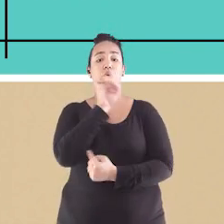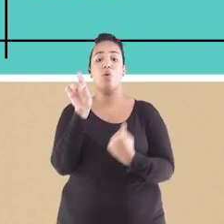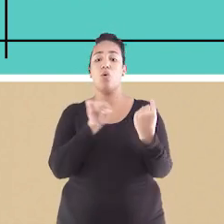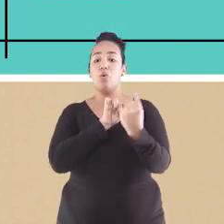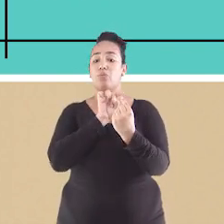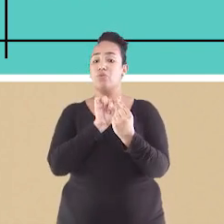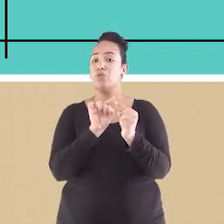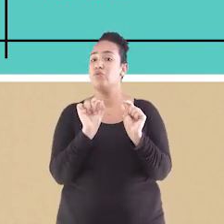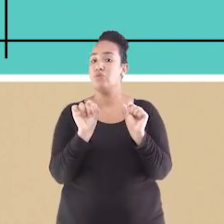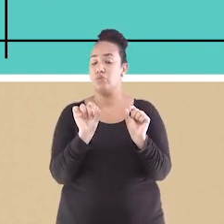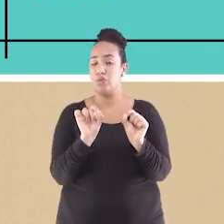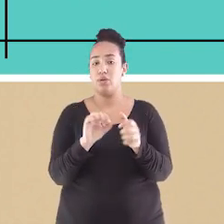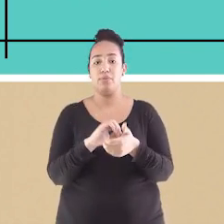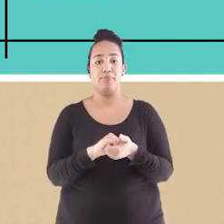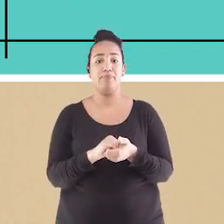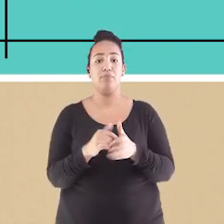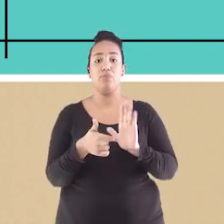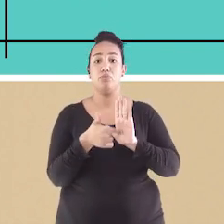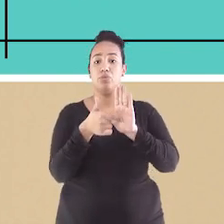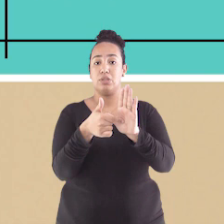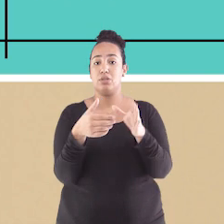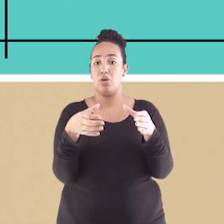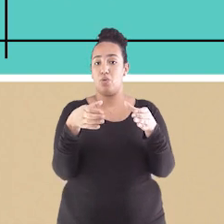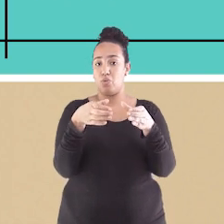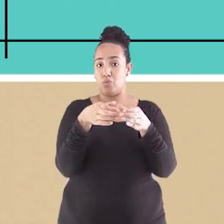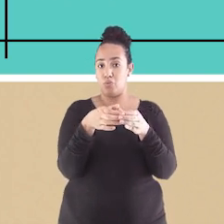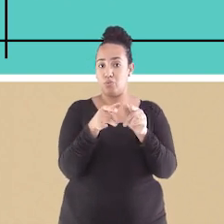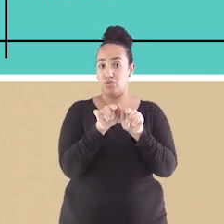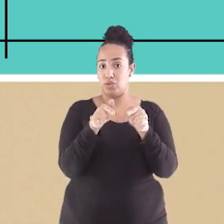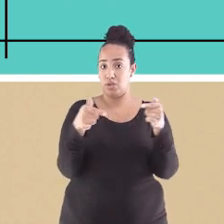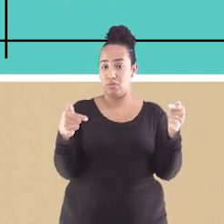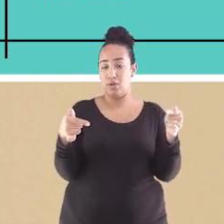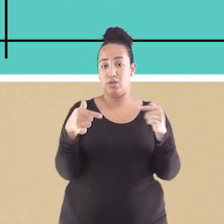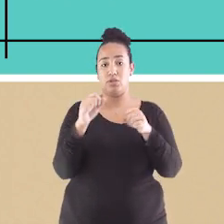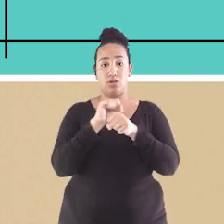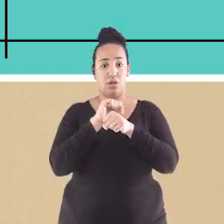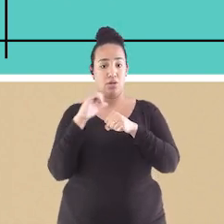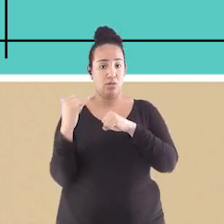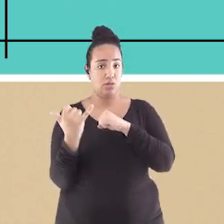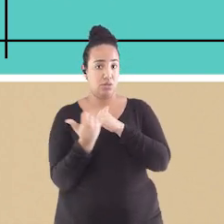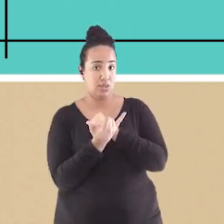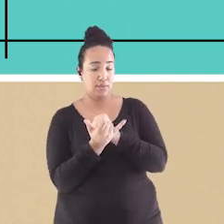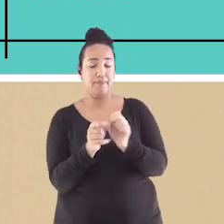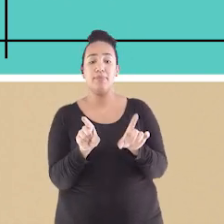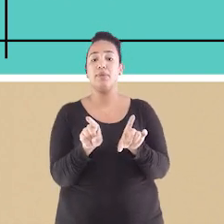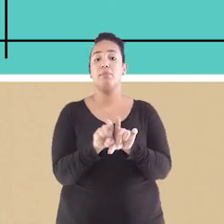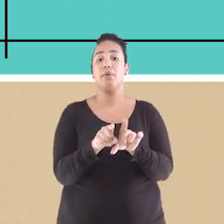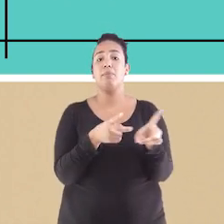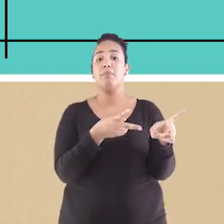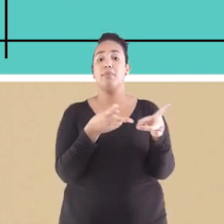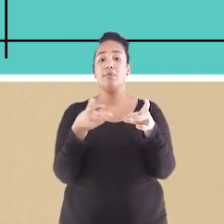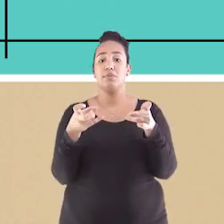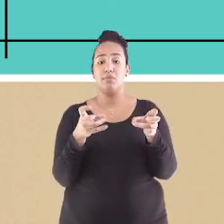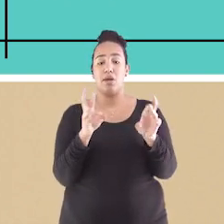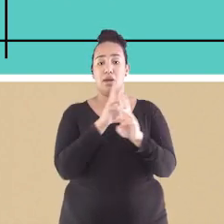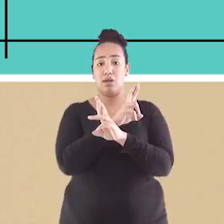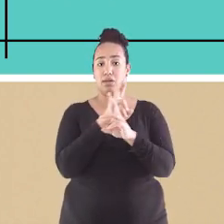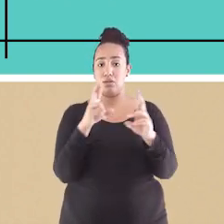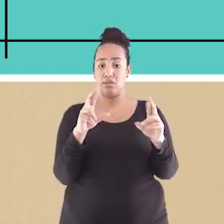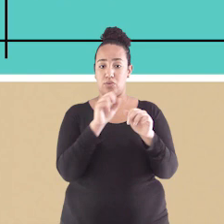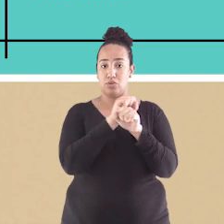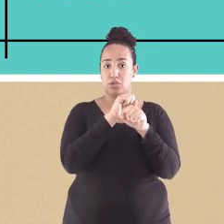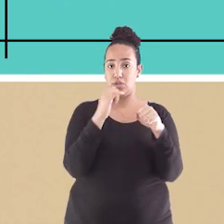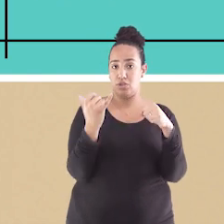definir a classe gramatical adjetivos, compreender a relação dos adjetivos com os